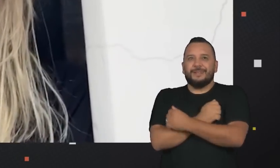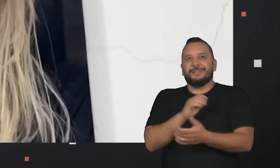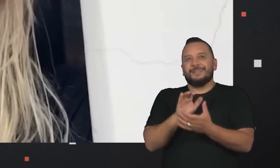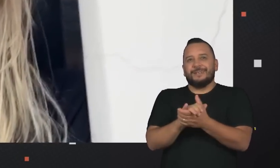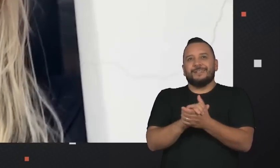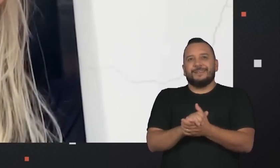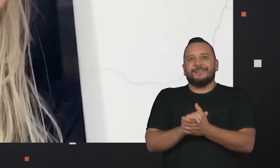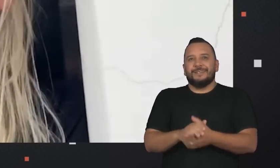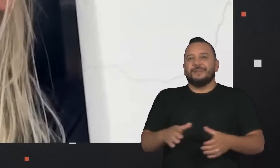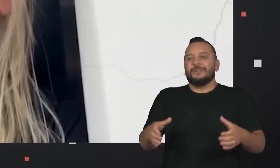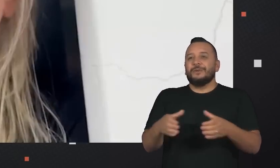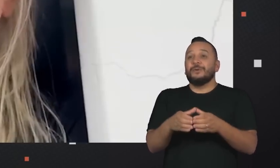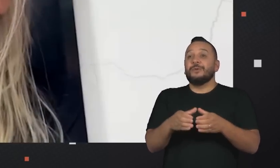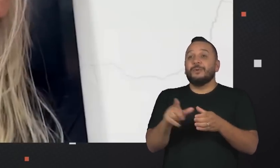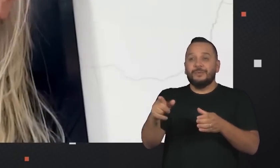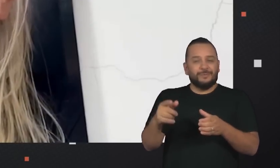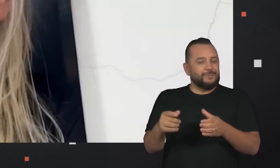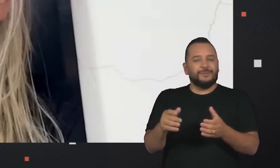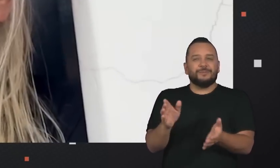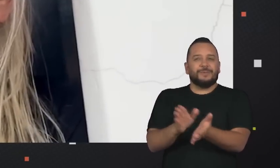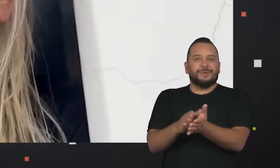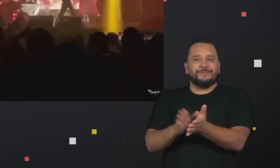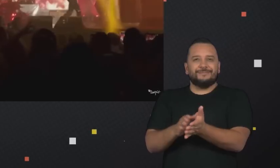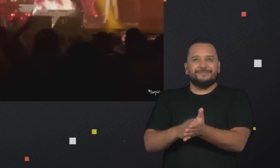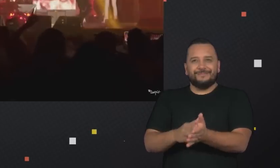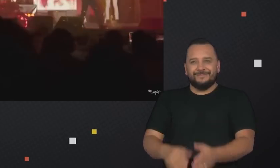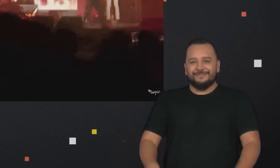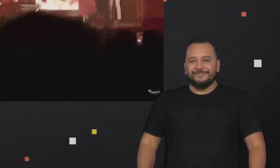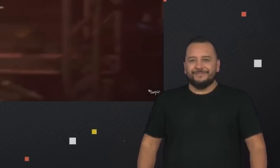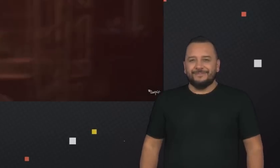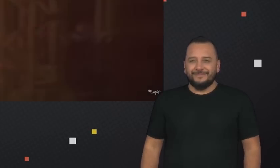E essa banda furiosa que você tem também.